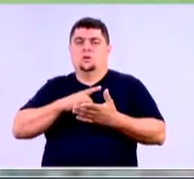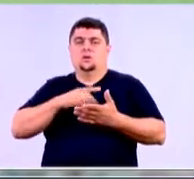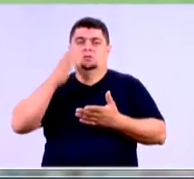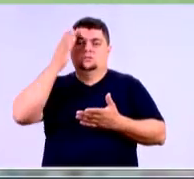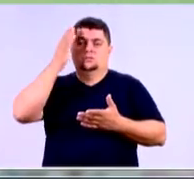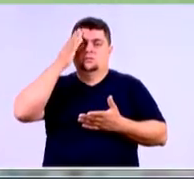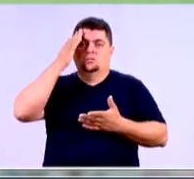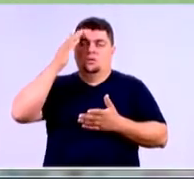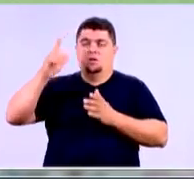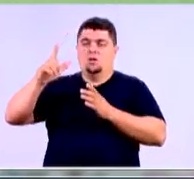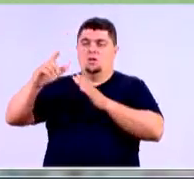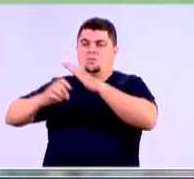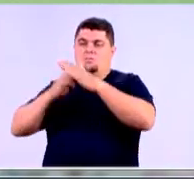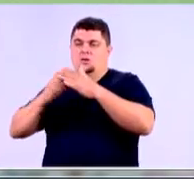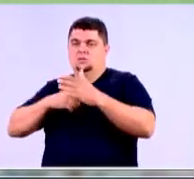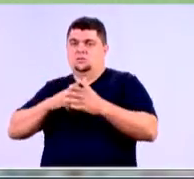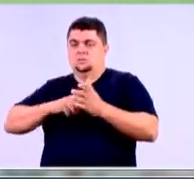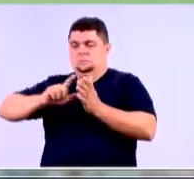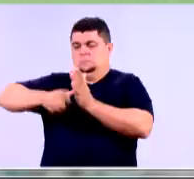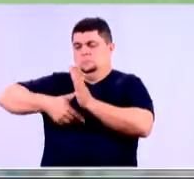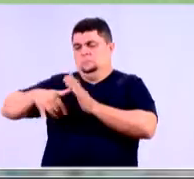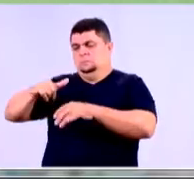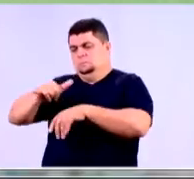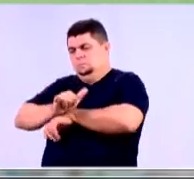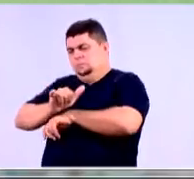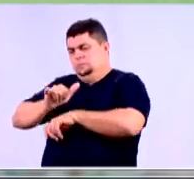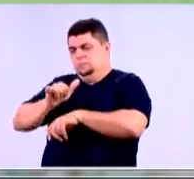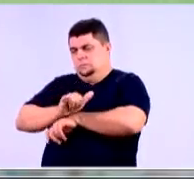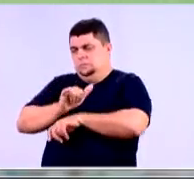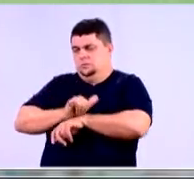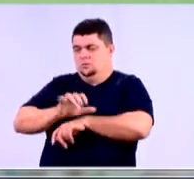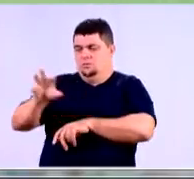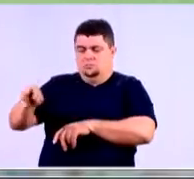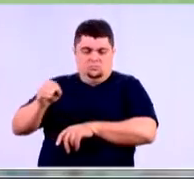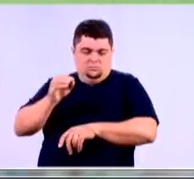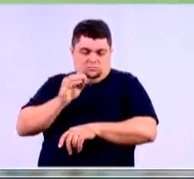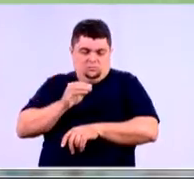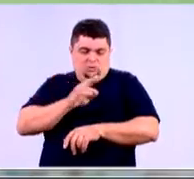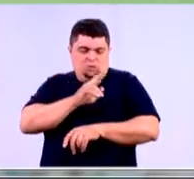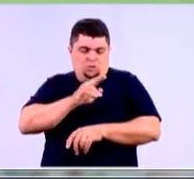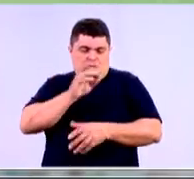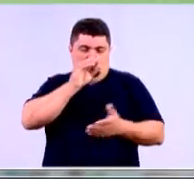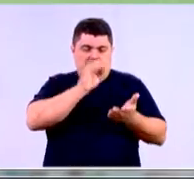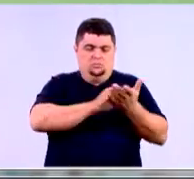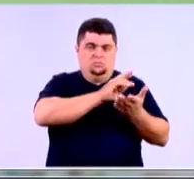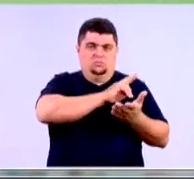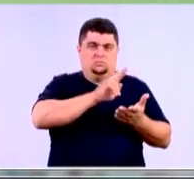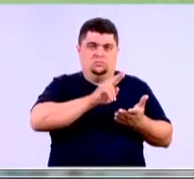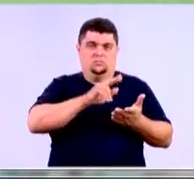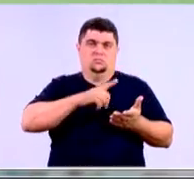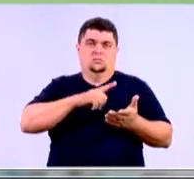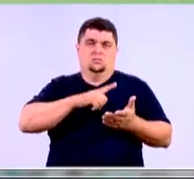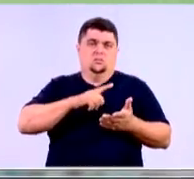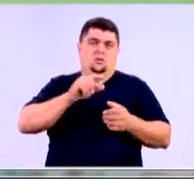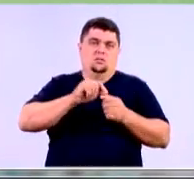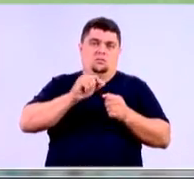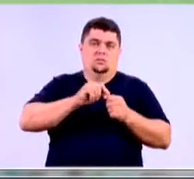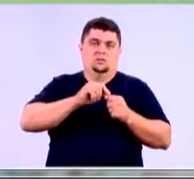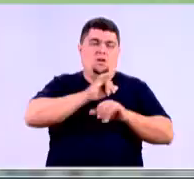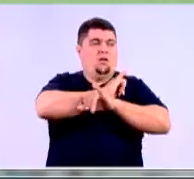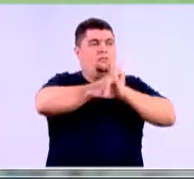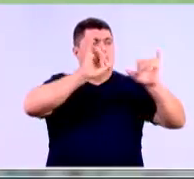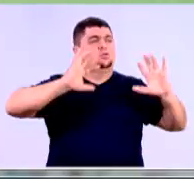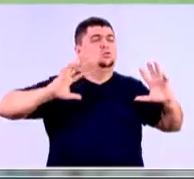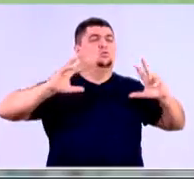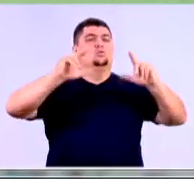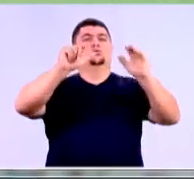das empresas associadas de cartórios diversos, por exemplo, os protestos em nome dessa pessoa, as ações, e do